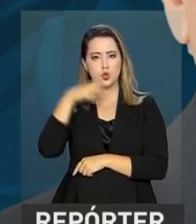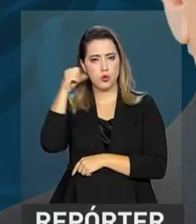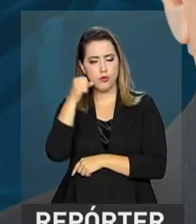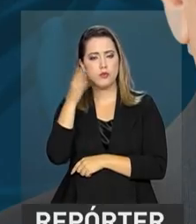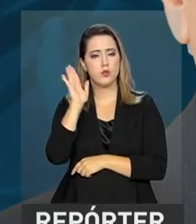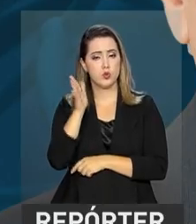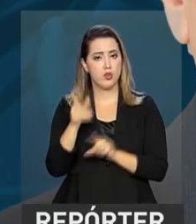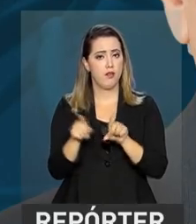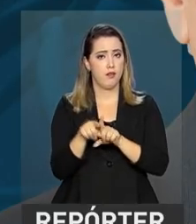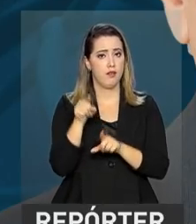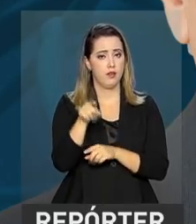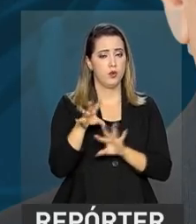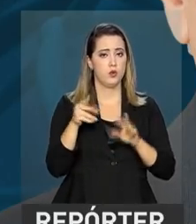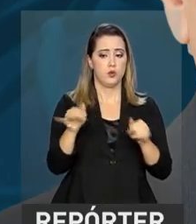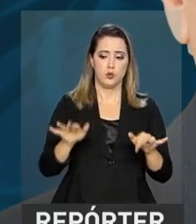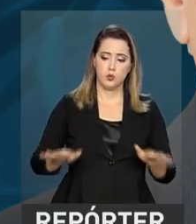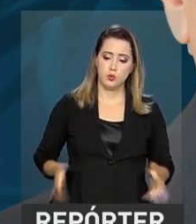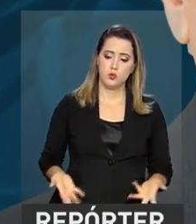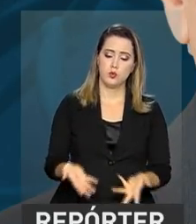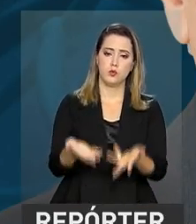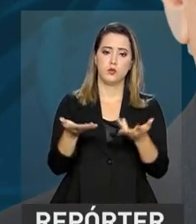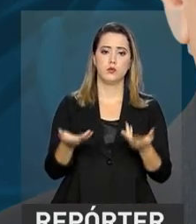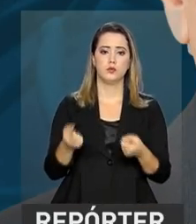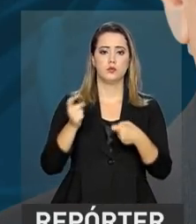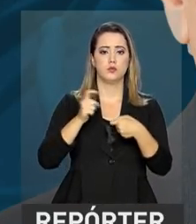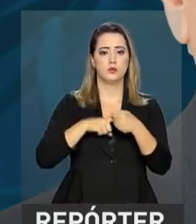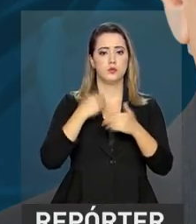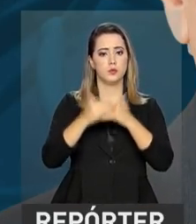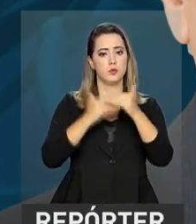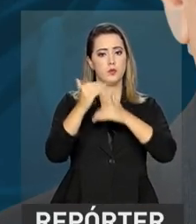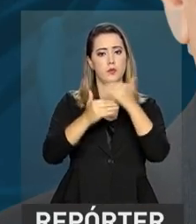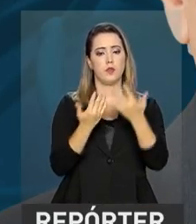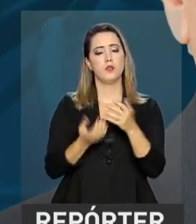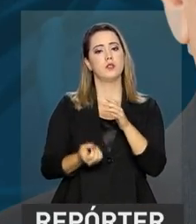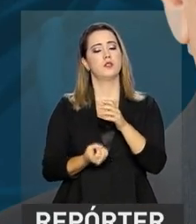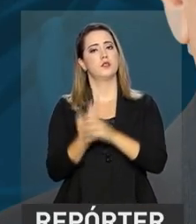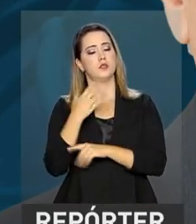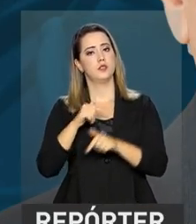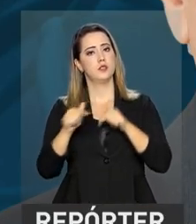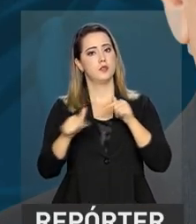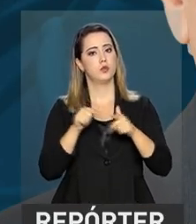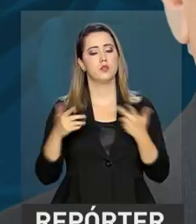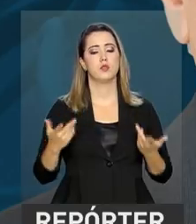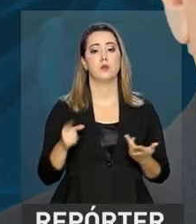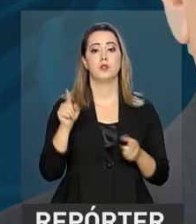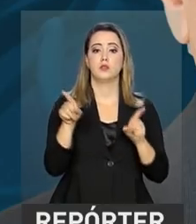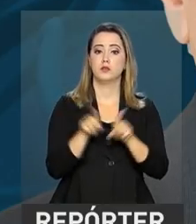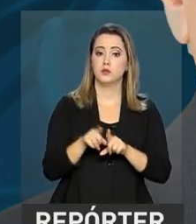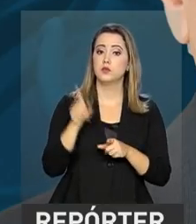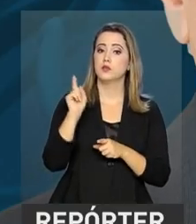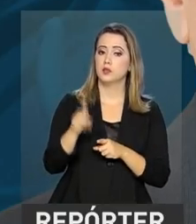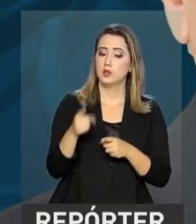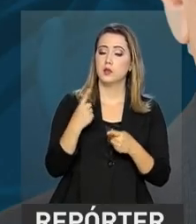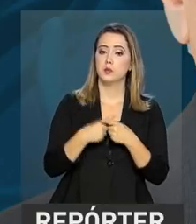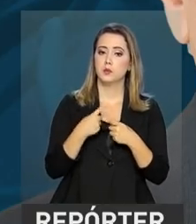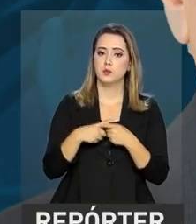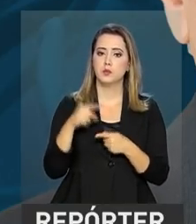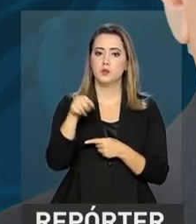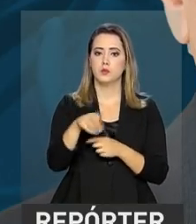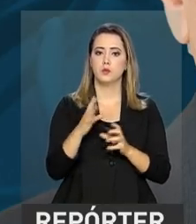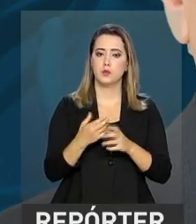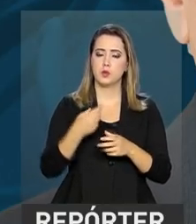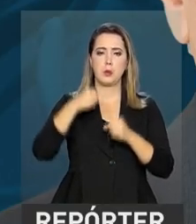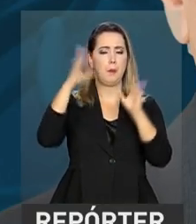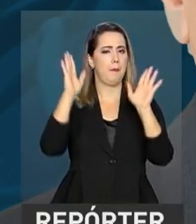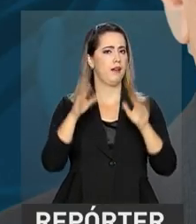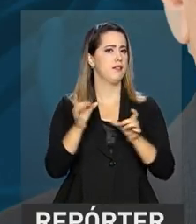e tudo isso estimulou a retomada do crescimento e do emprego aliás não foi sem razão que aumentaram as